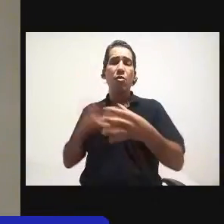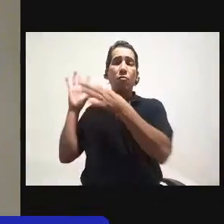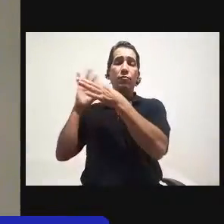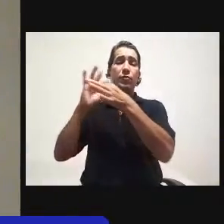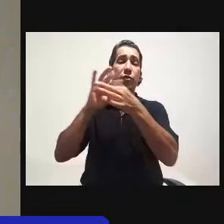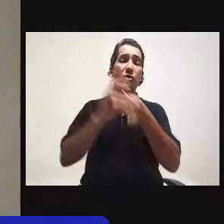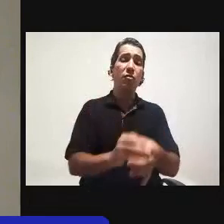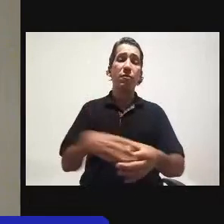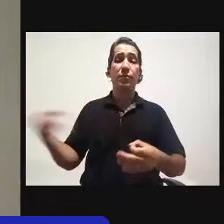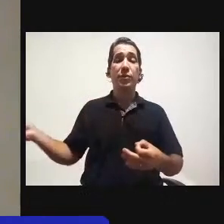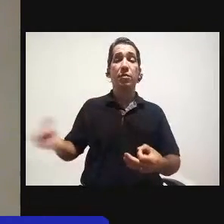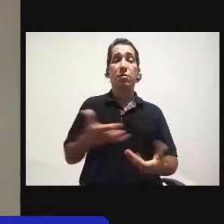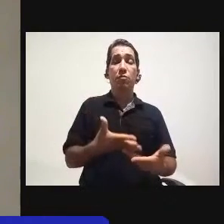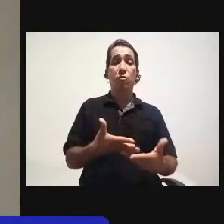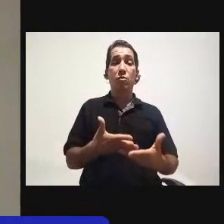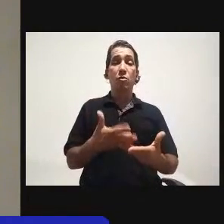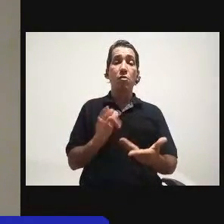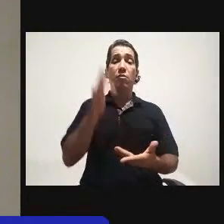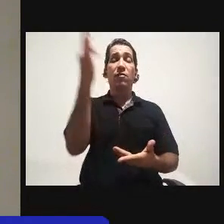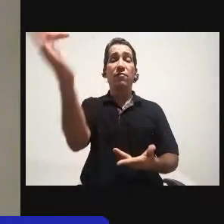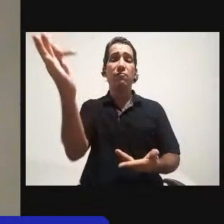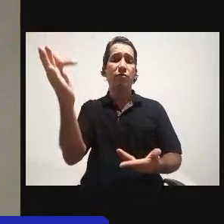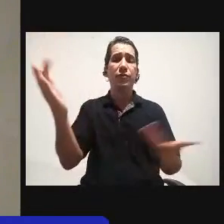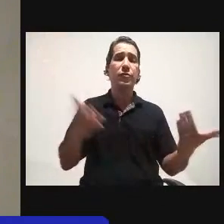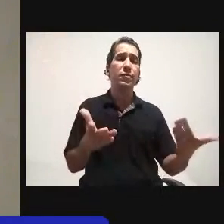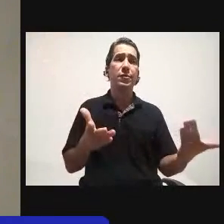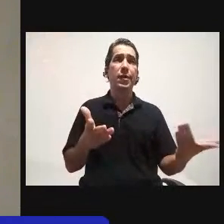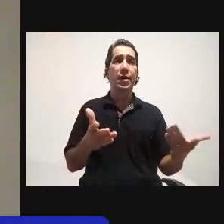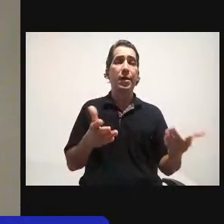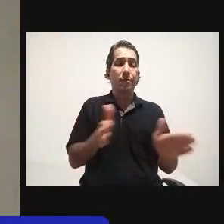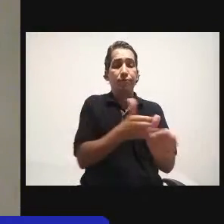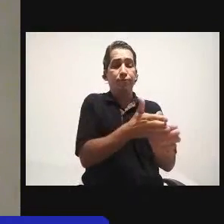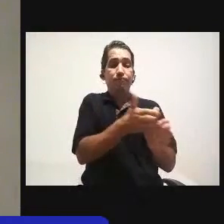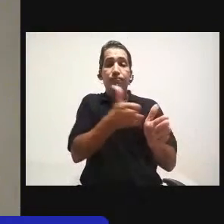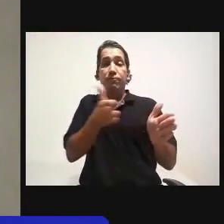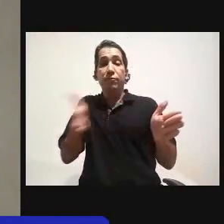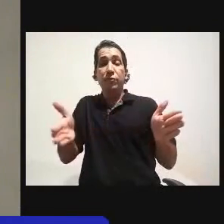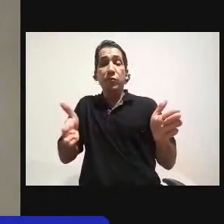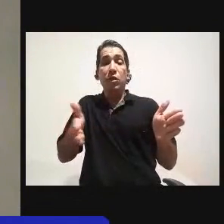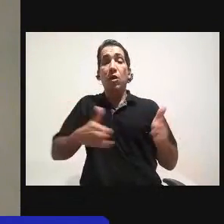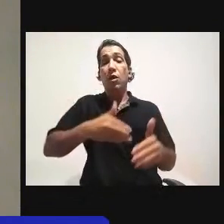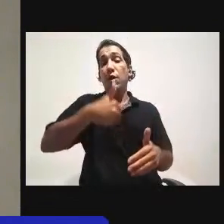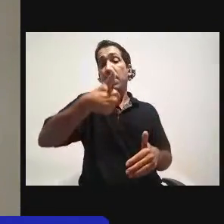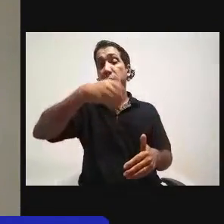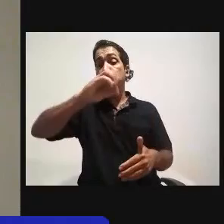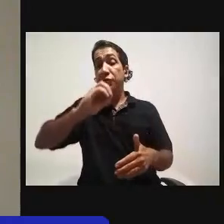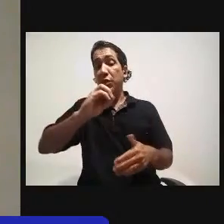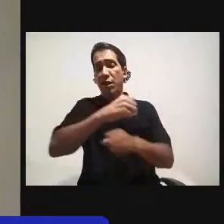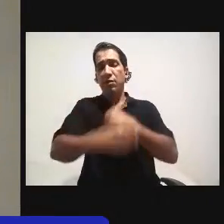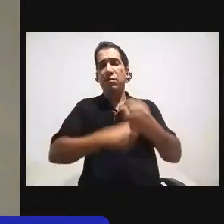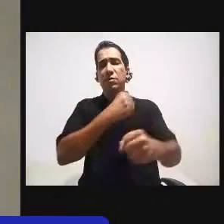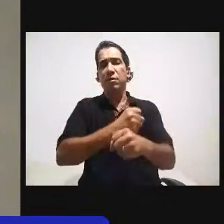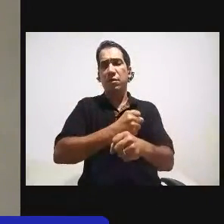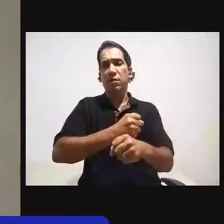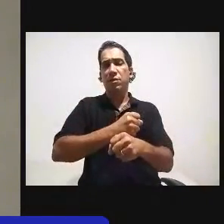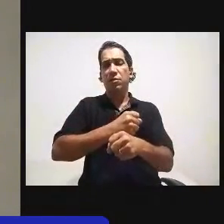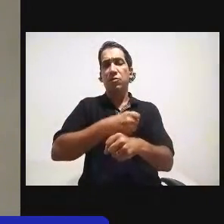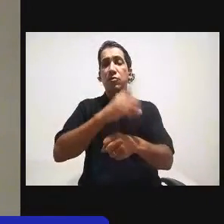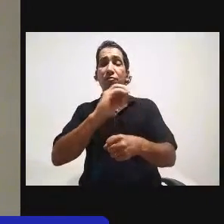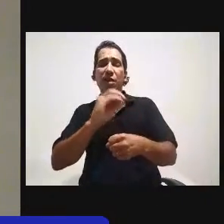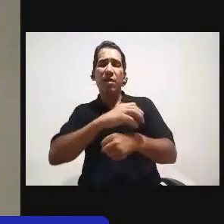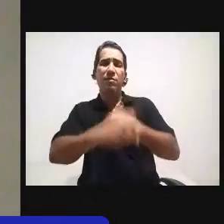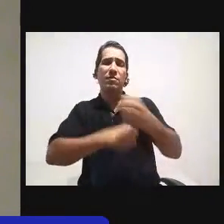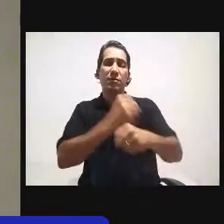nos próximos 10 anos, digamos, de 2020 a 2030, né, que é um horizonte significativo. Só para que a